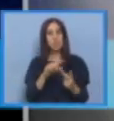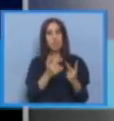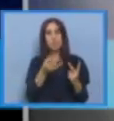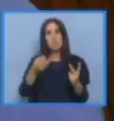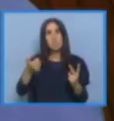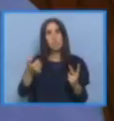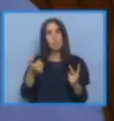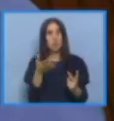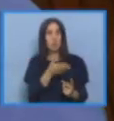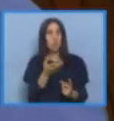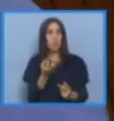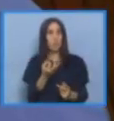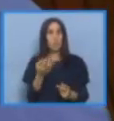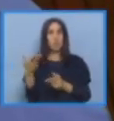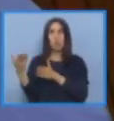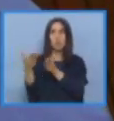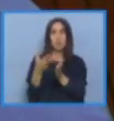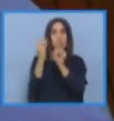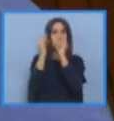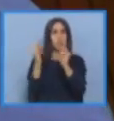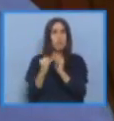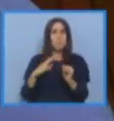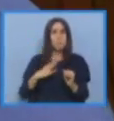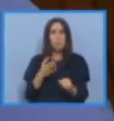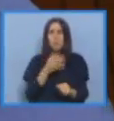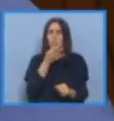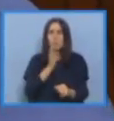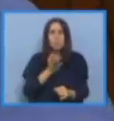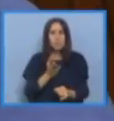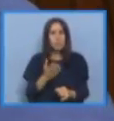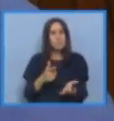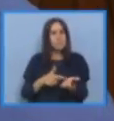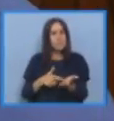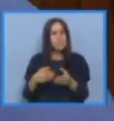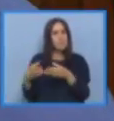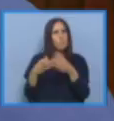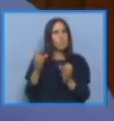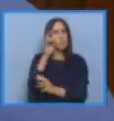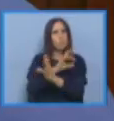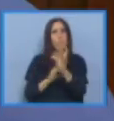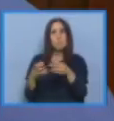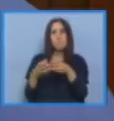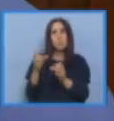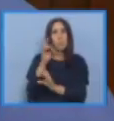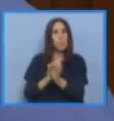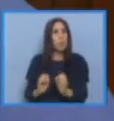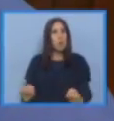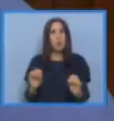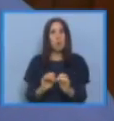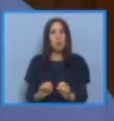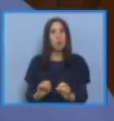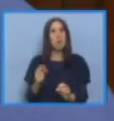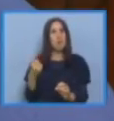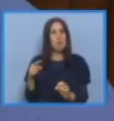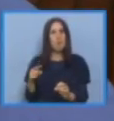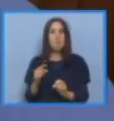2005. Nessa altura tivemos que ser ajudados internacionalmente e já na altura se falava da necessidade de ter uma força europeia. Ora, essa força europeia não existe. Existem